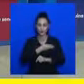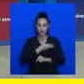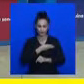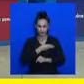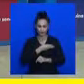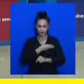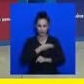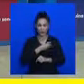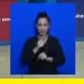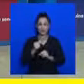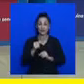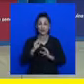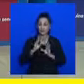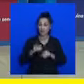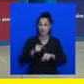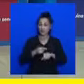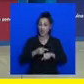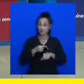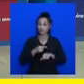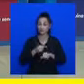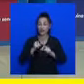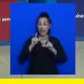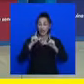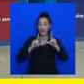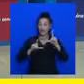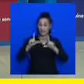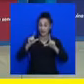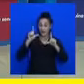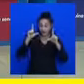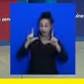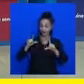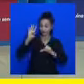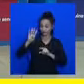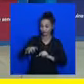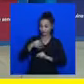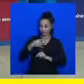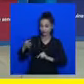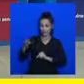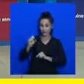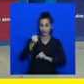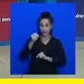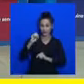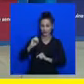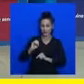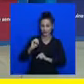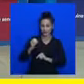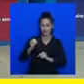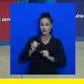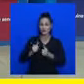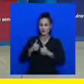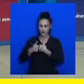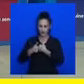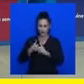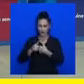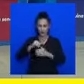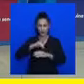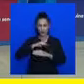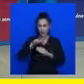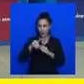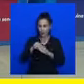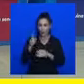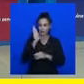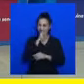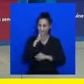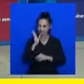do Coração, que vai aparecer daqui a pouquinho a nossa tabela de 80 times. Já temos ali 80 times de todo o